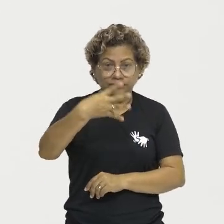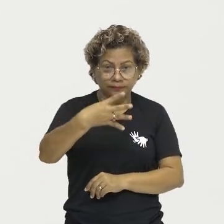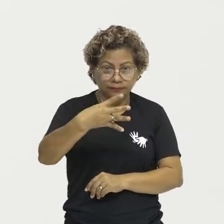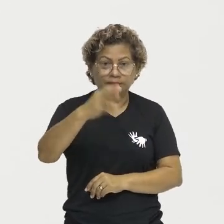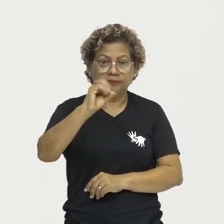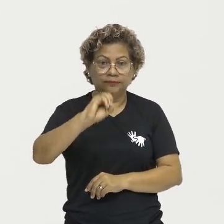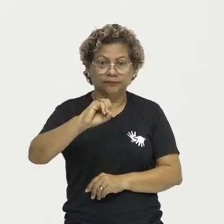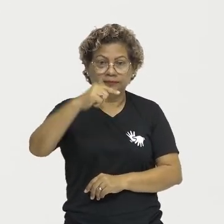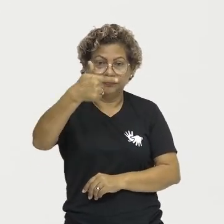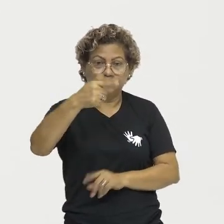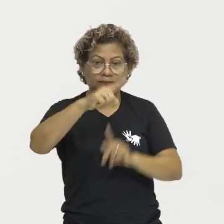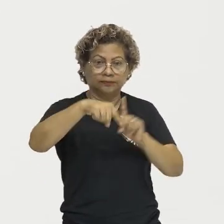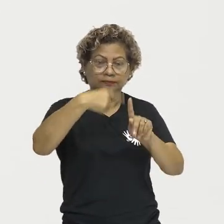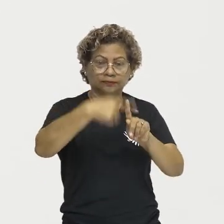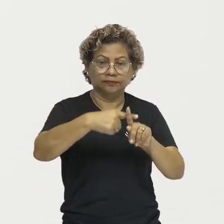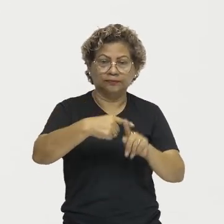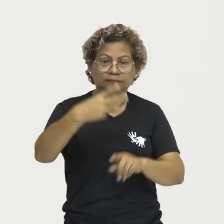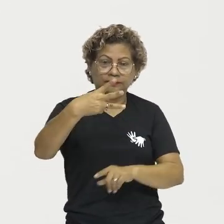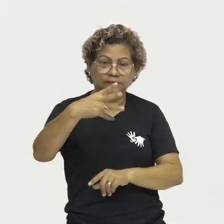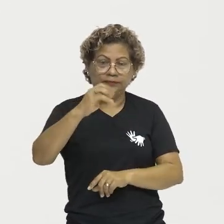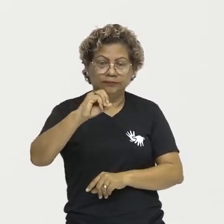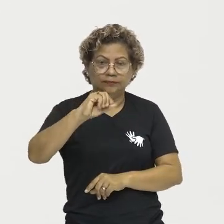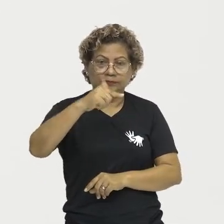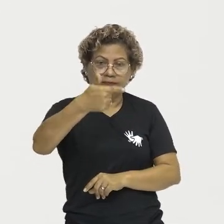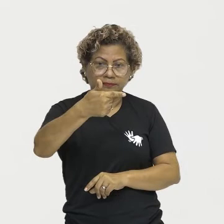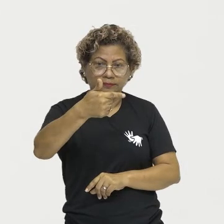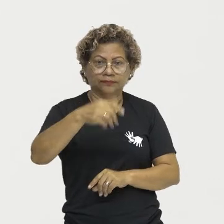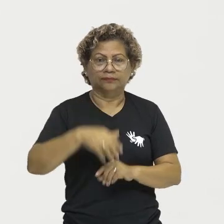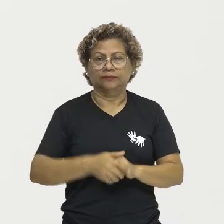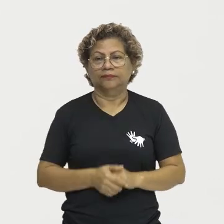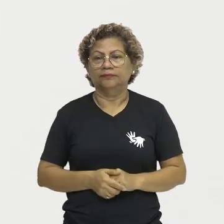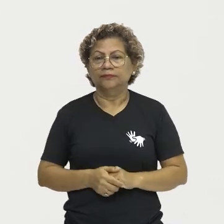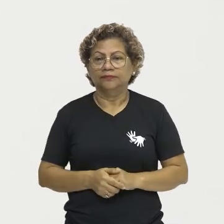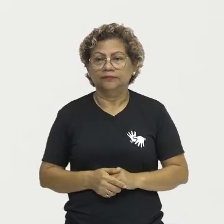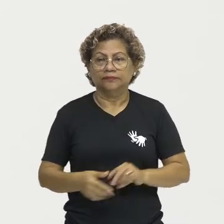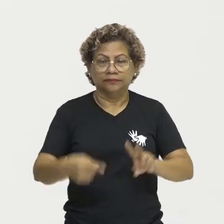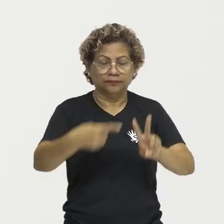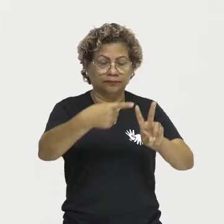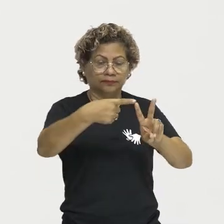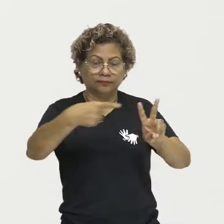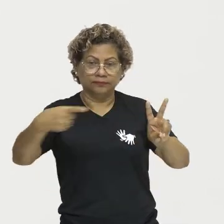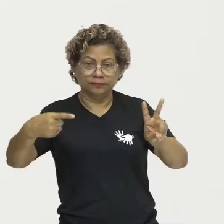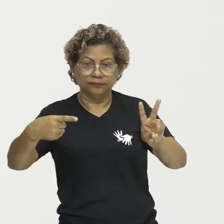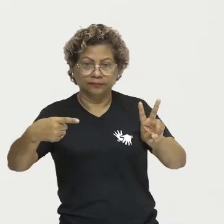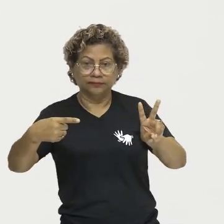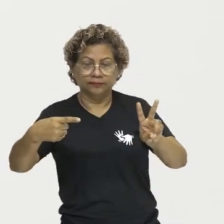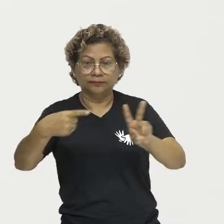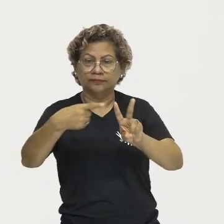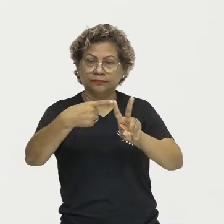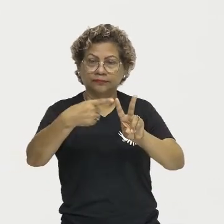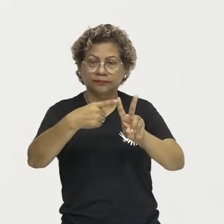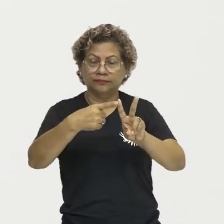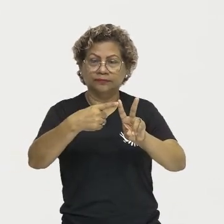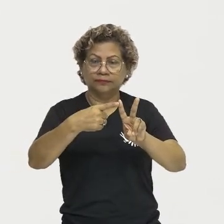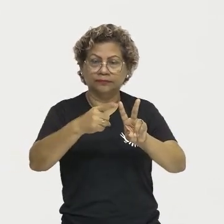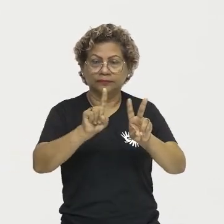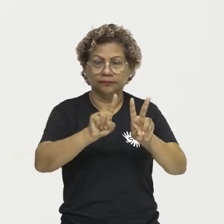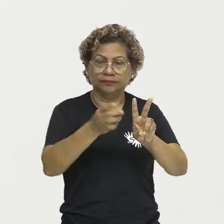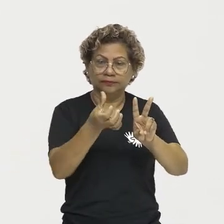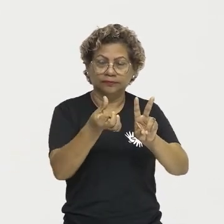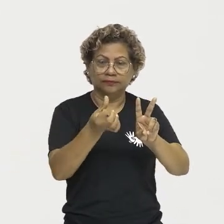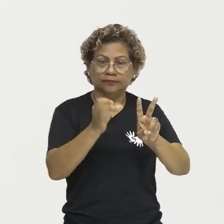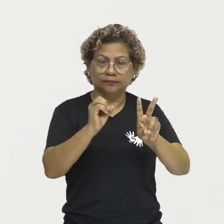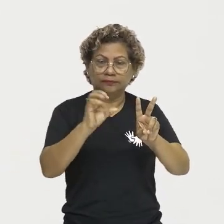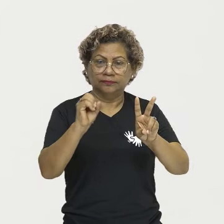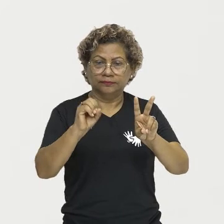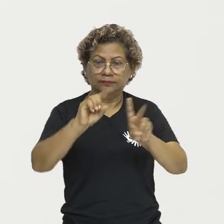1.600. Mais 30 ao quadrado, 900. Quando você soma 1.600 mais 900, o resultado